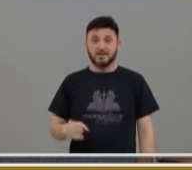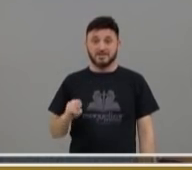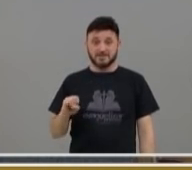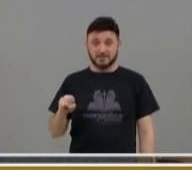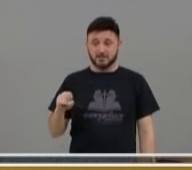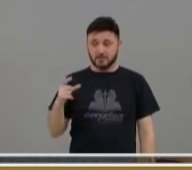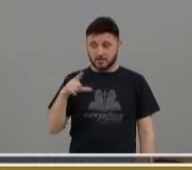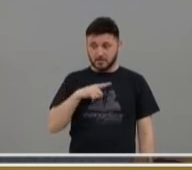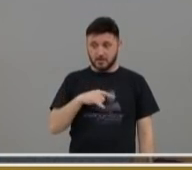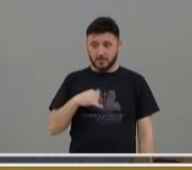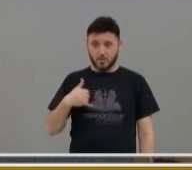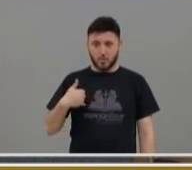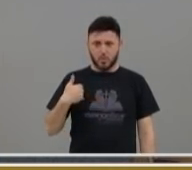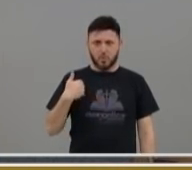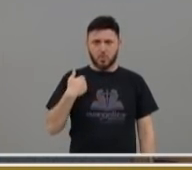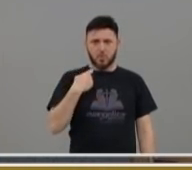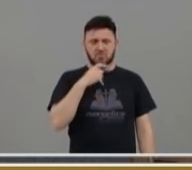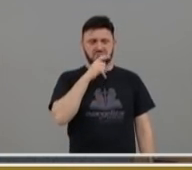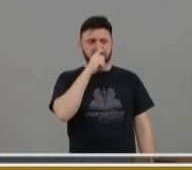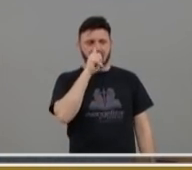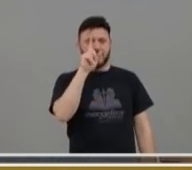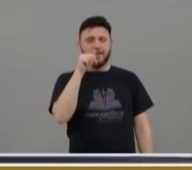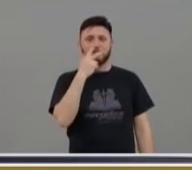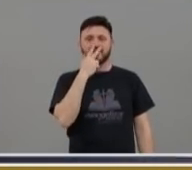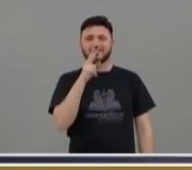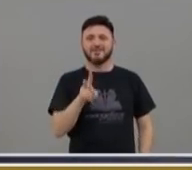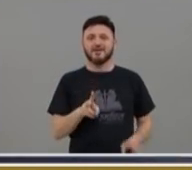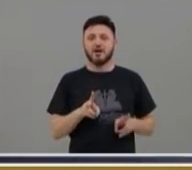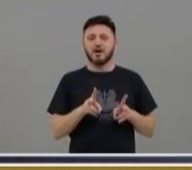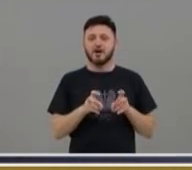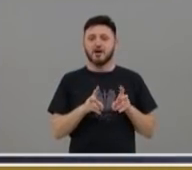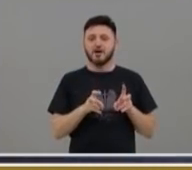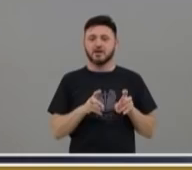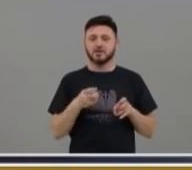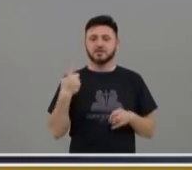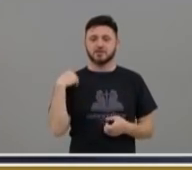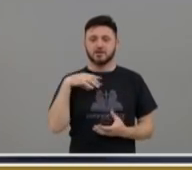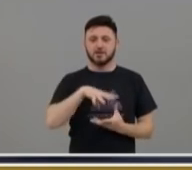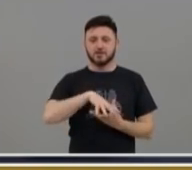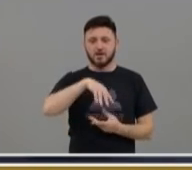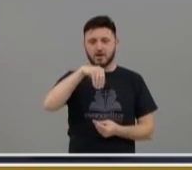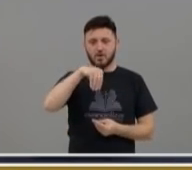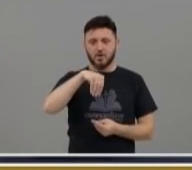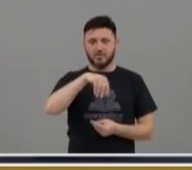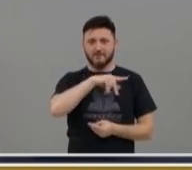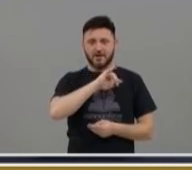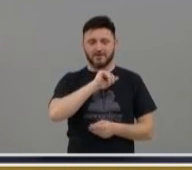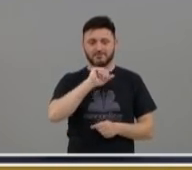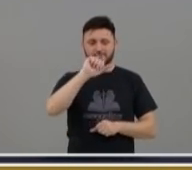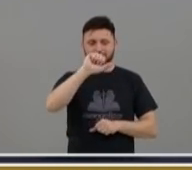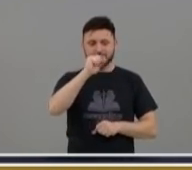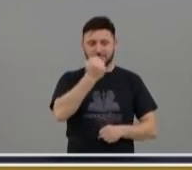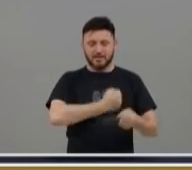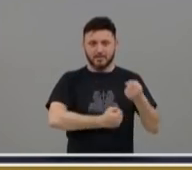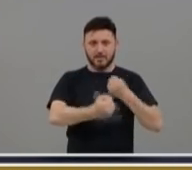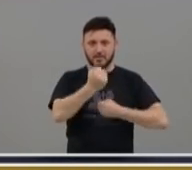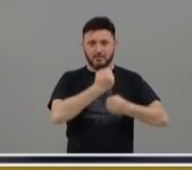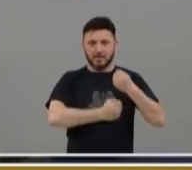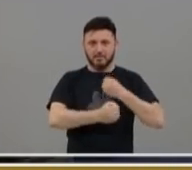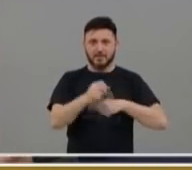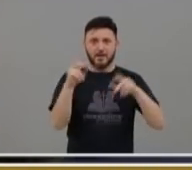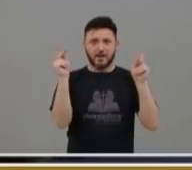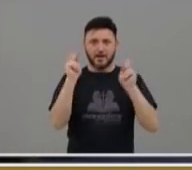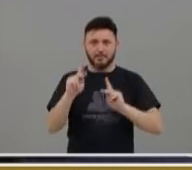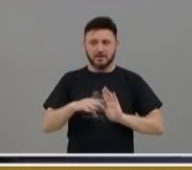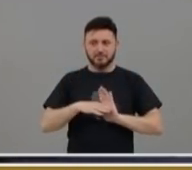O orgulho, ele é o câncer da nossa alma. É aquilo que vai matando, é aquilo que vai tirando a paz, é aquilo